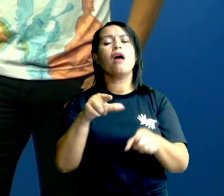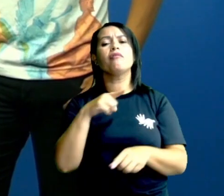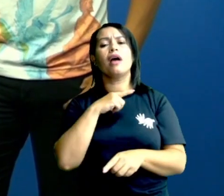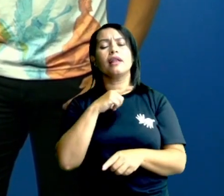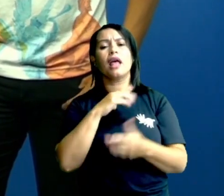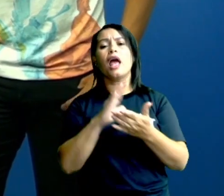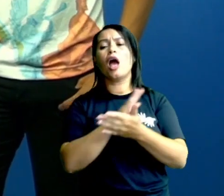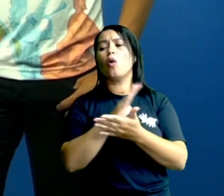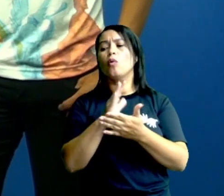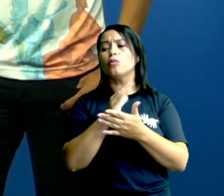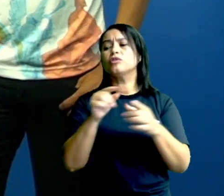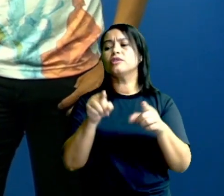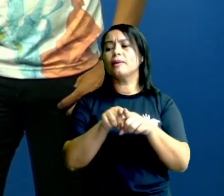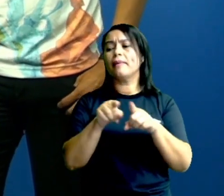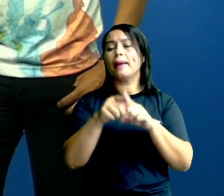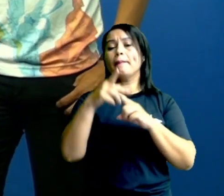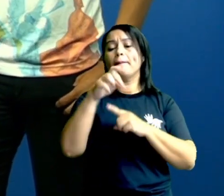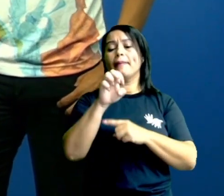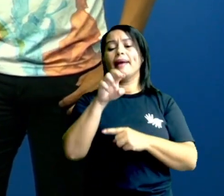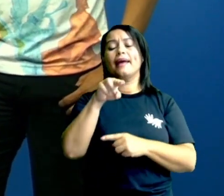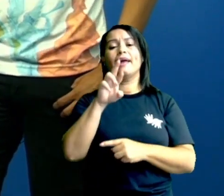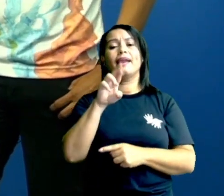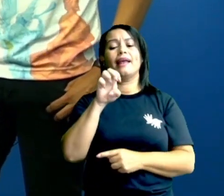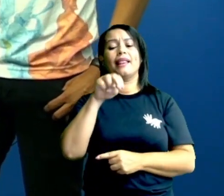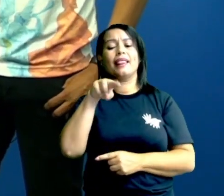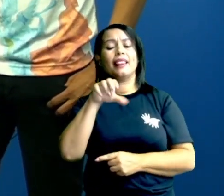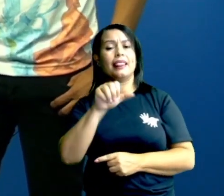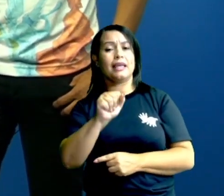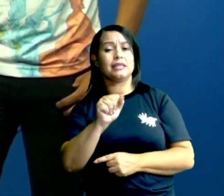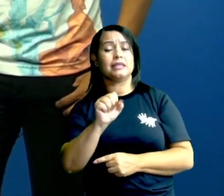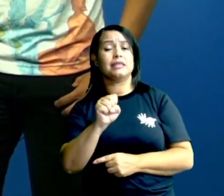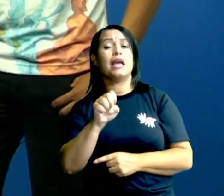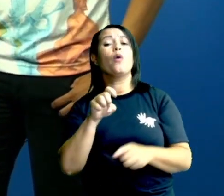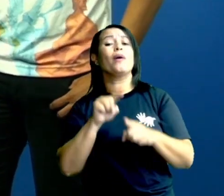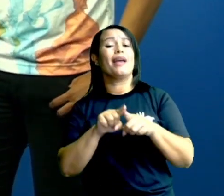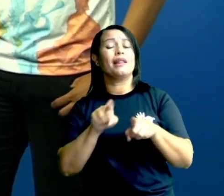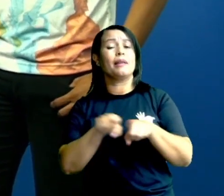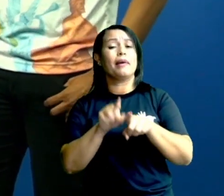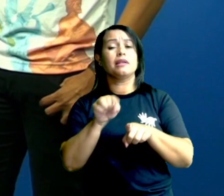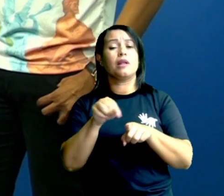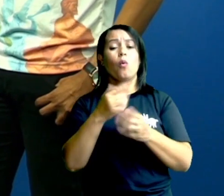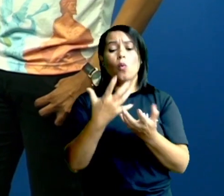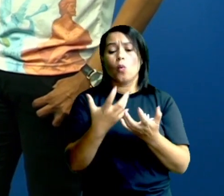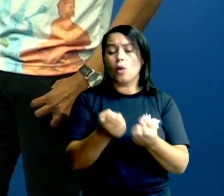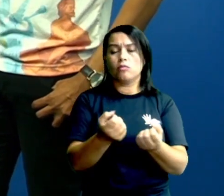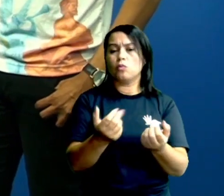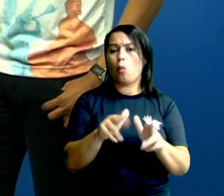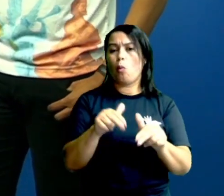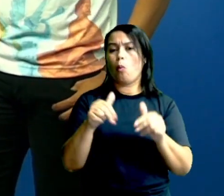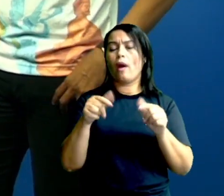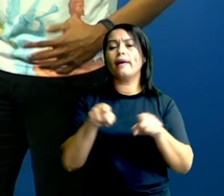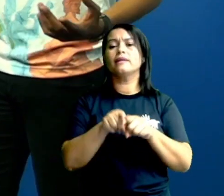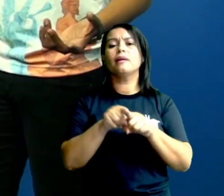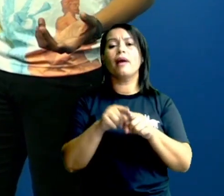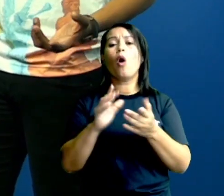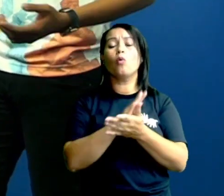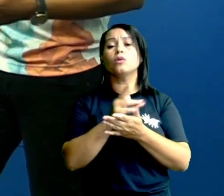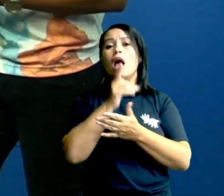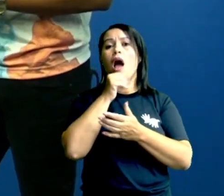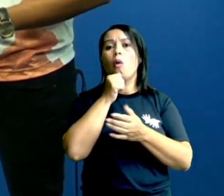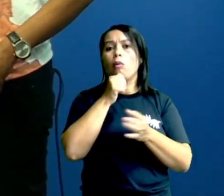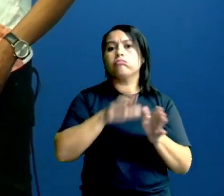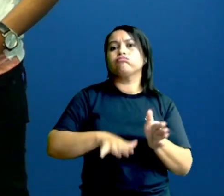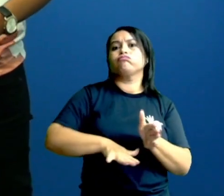ter aí rios perenes e rios que não secam em gente com grandes volumes de água o destaque logicamente no sentido é que seria o Rio